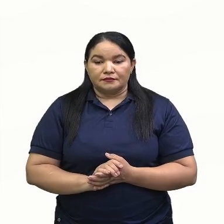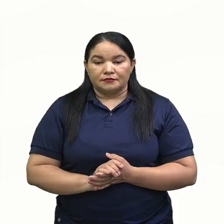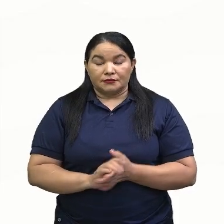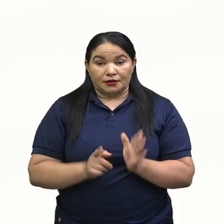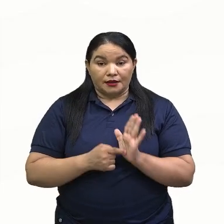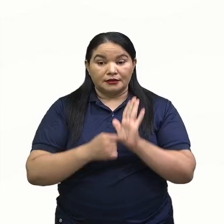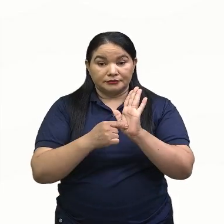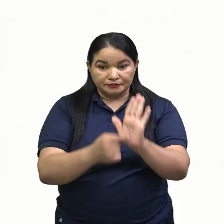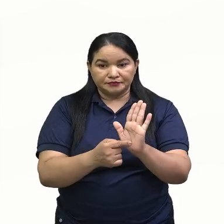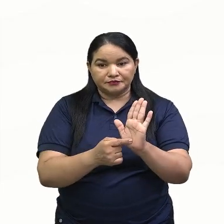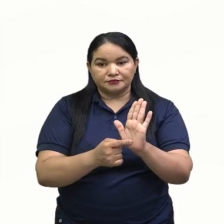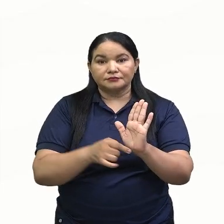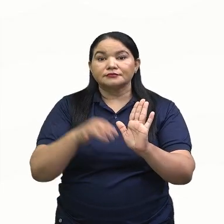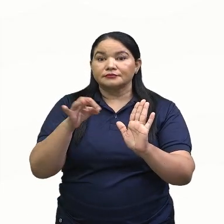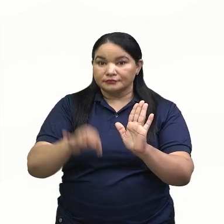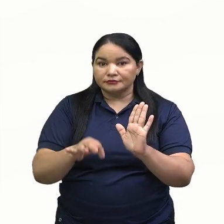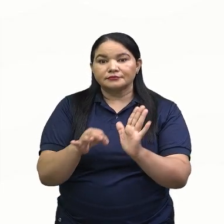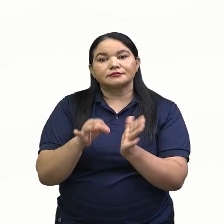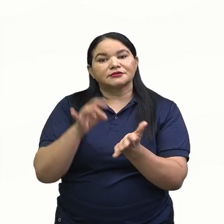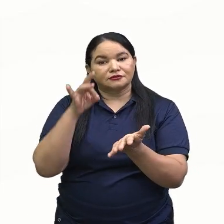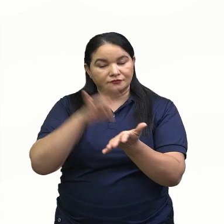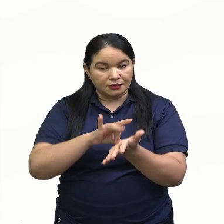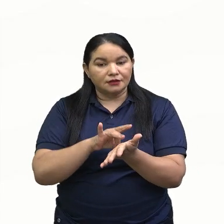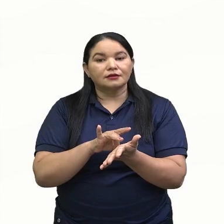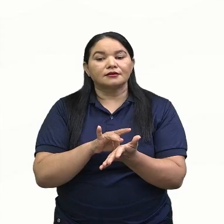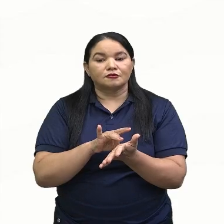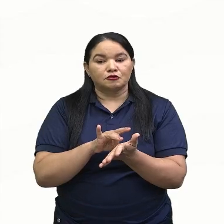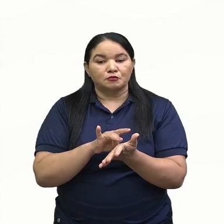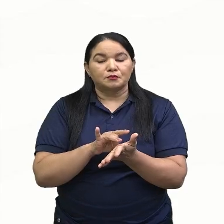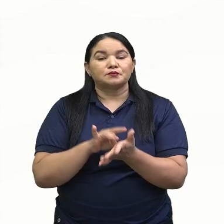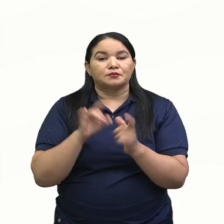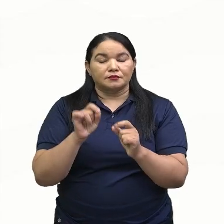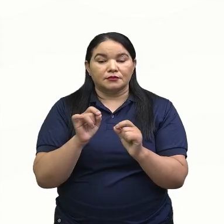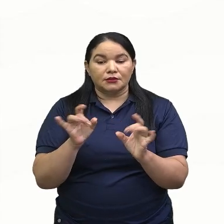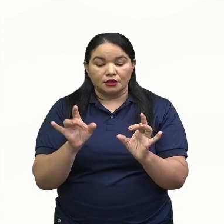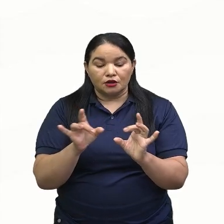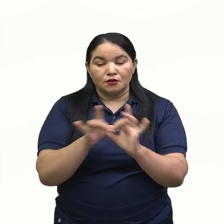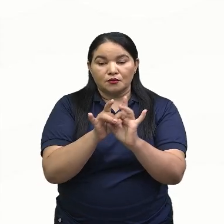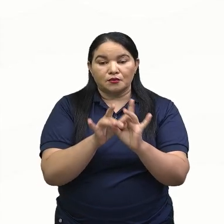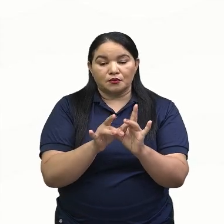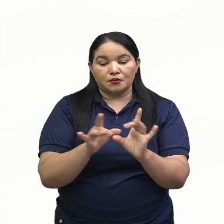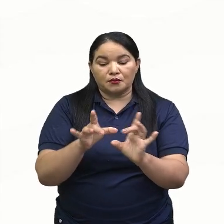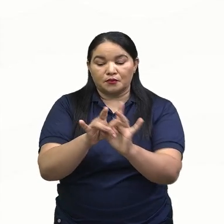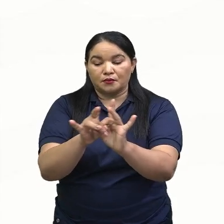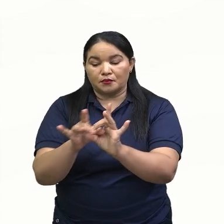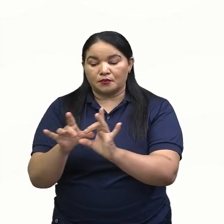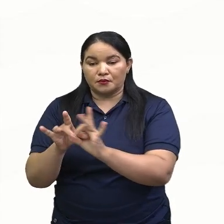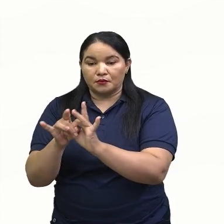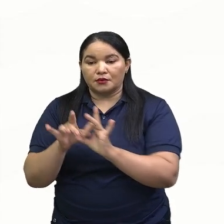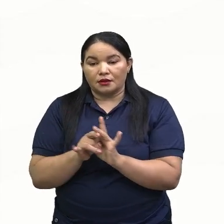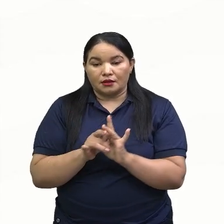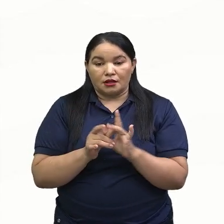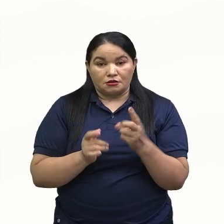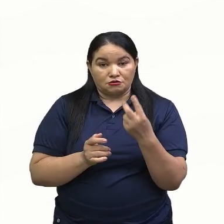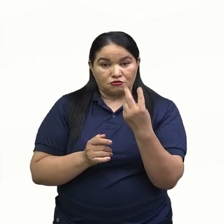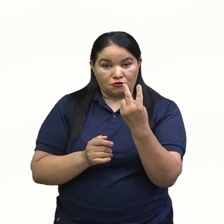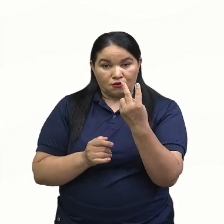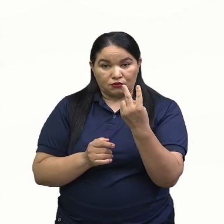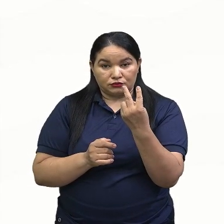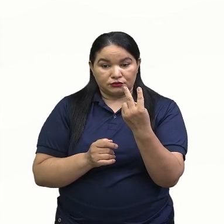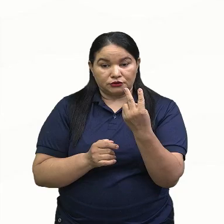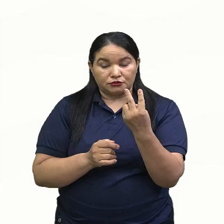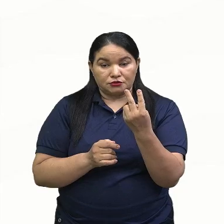um circuito real, formado pela associação de 2 geradores. Estão aqui,